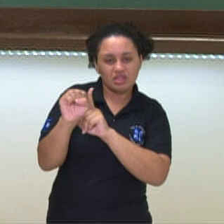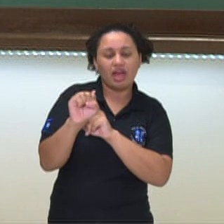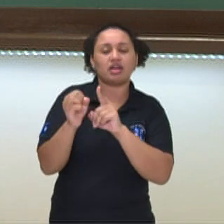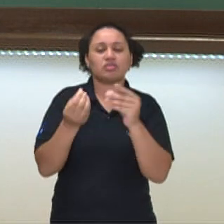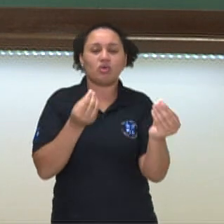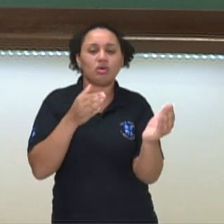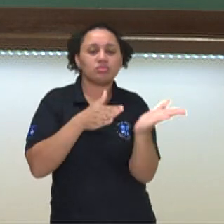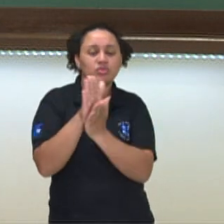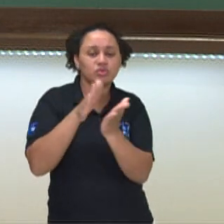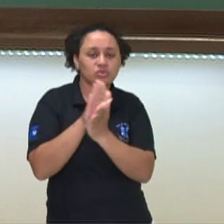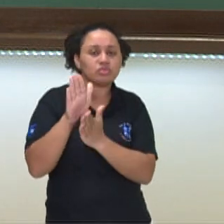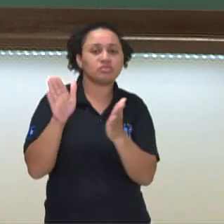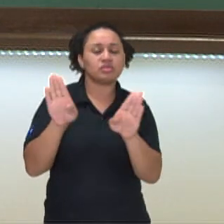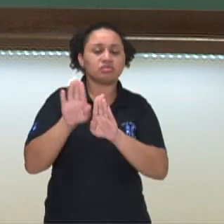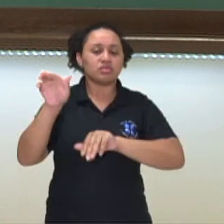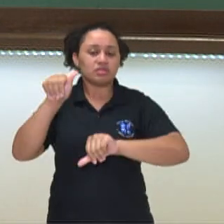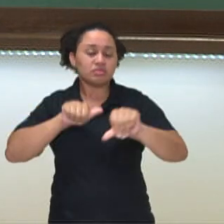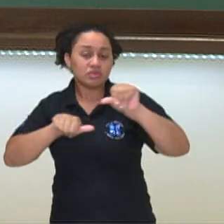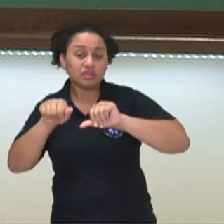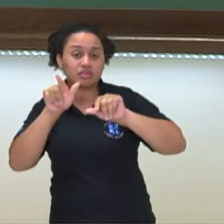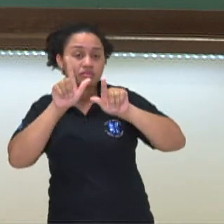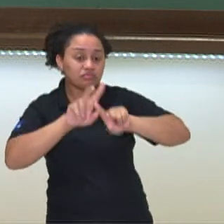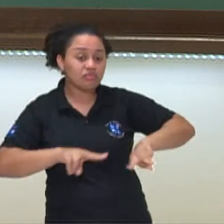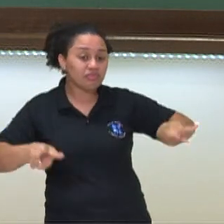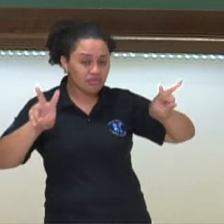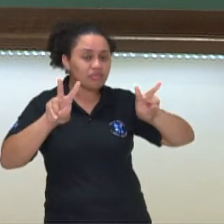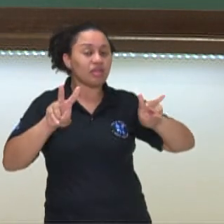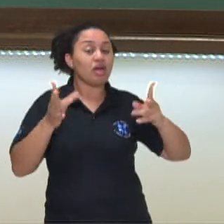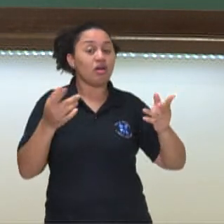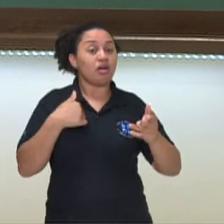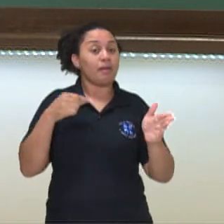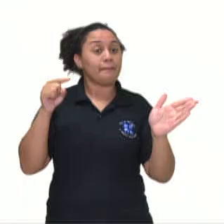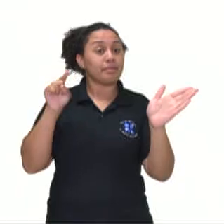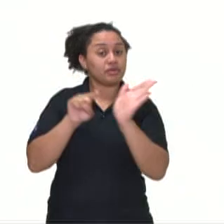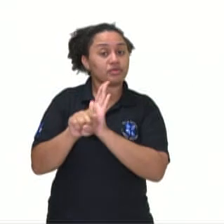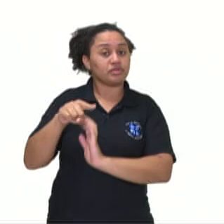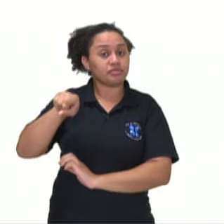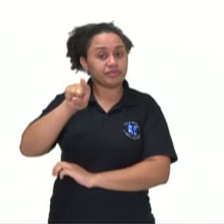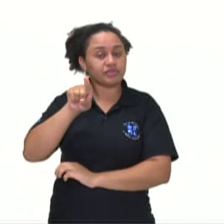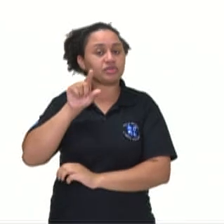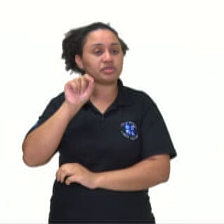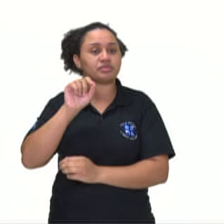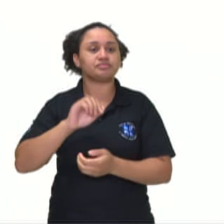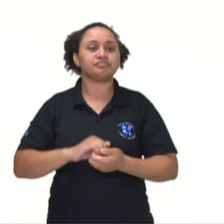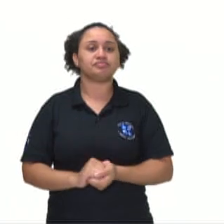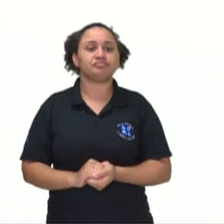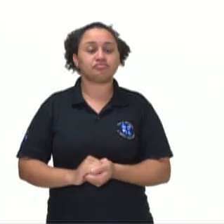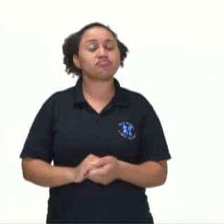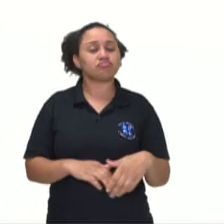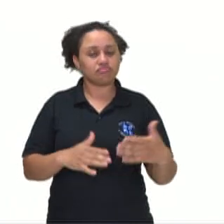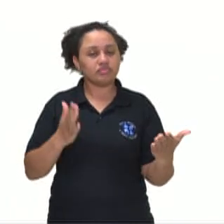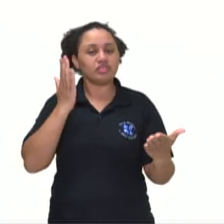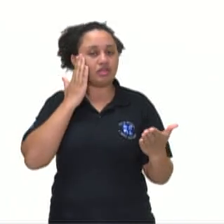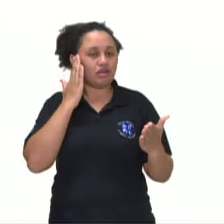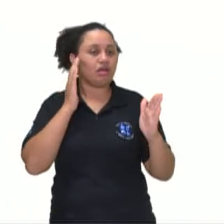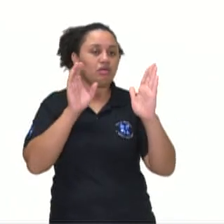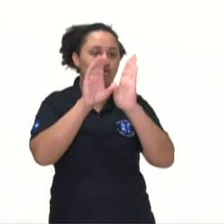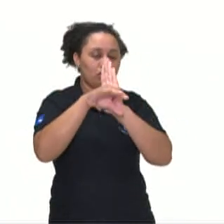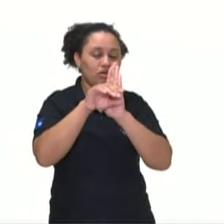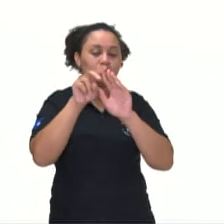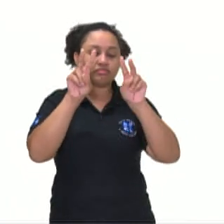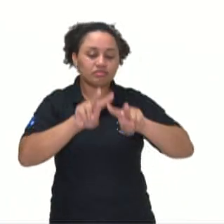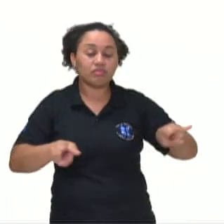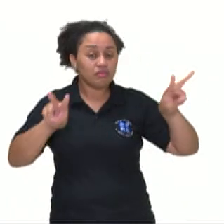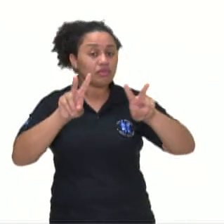sobre consumo e sobre as modificações da paisagem, olha lá o nosso quiz na tela para você, Sabendo que o conceito de paisagem